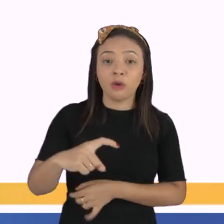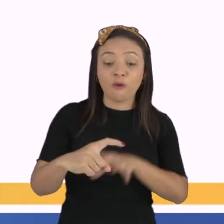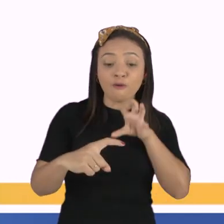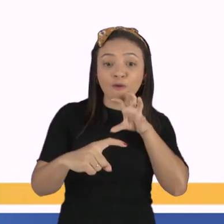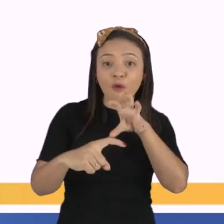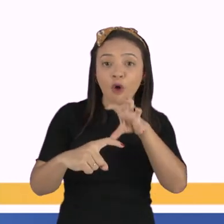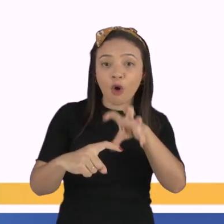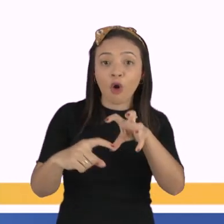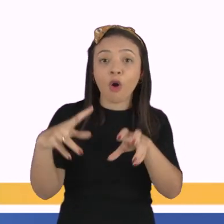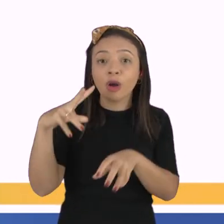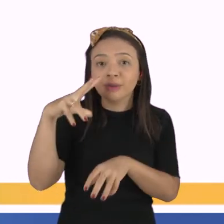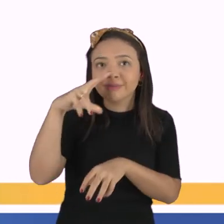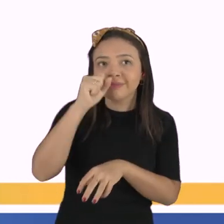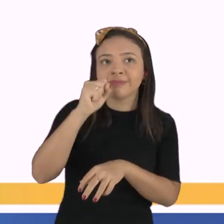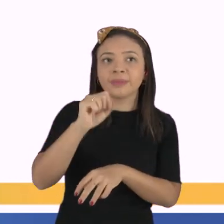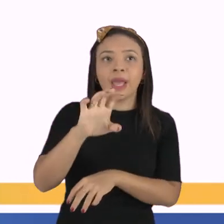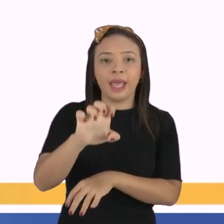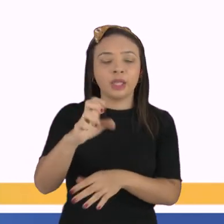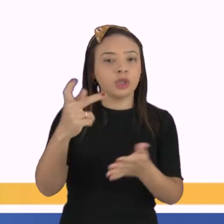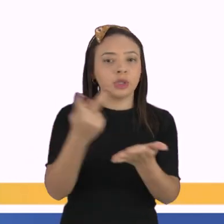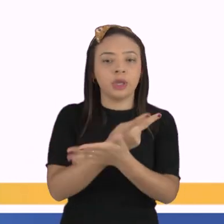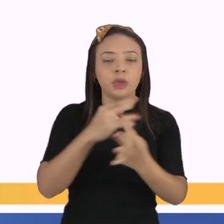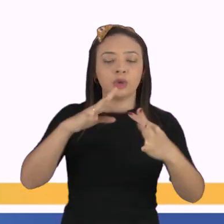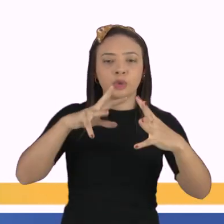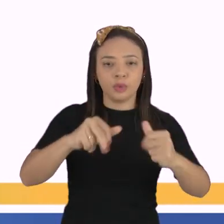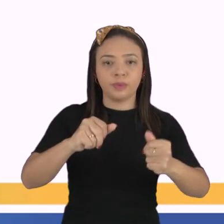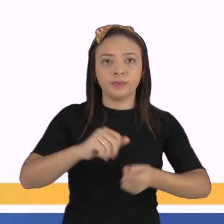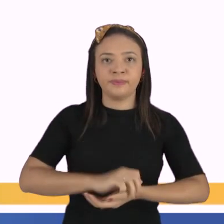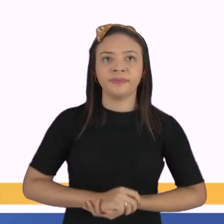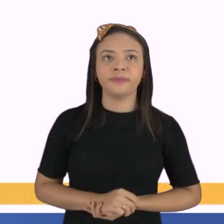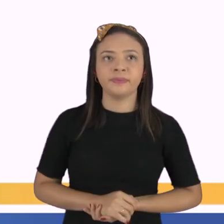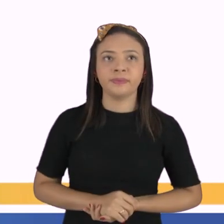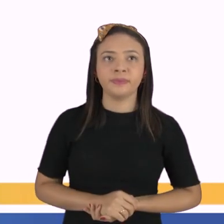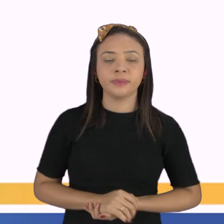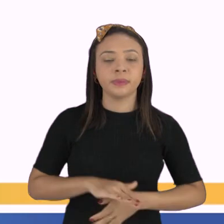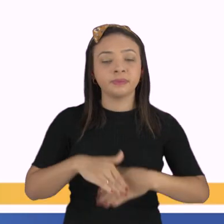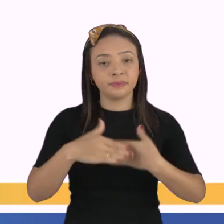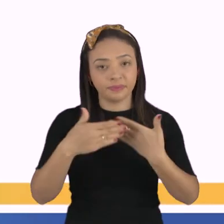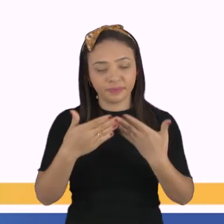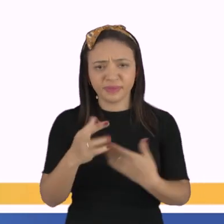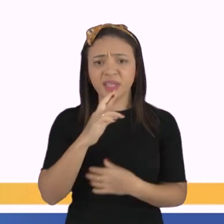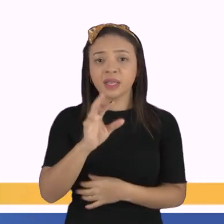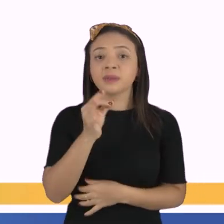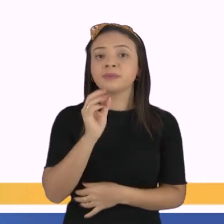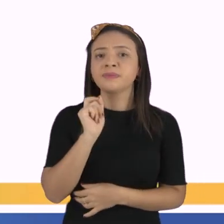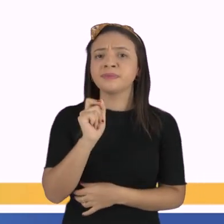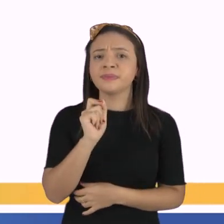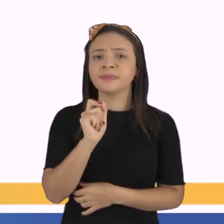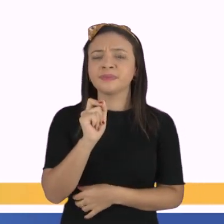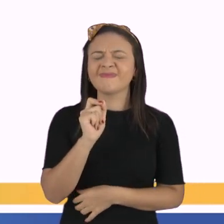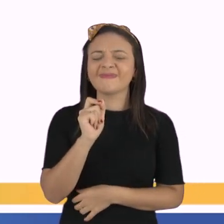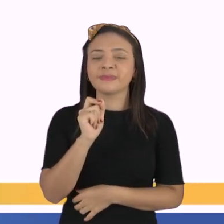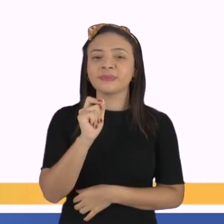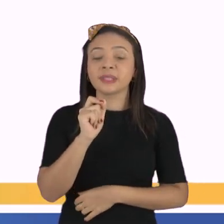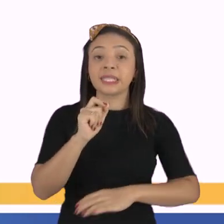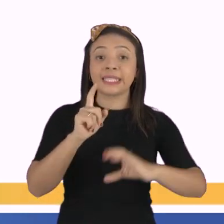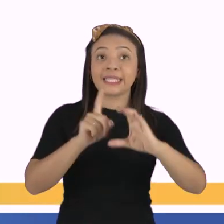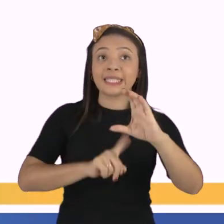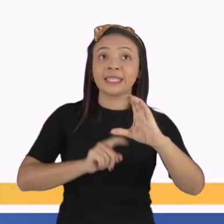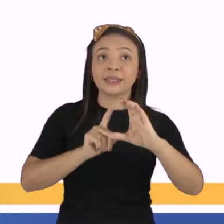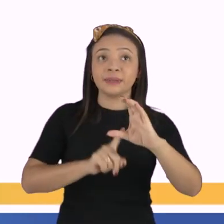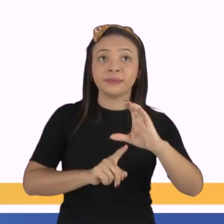resistência. Ou letra E, nenhuma das alternativas. Bom, a resposta correta é a alternativa